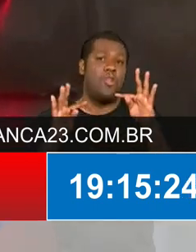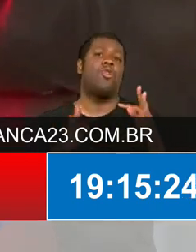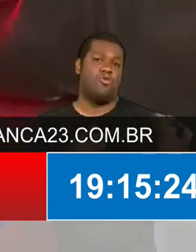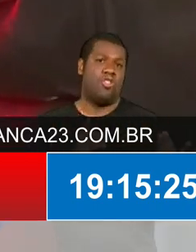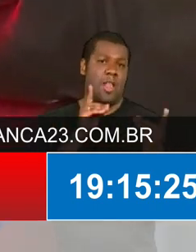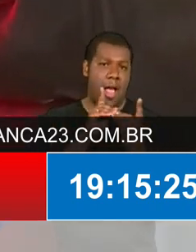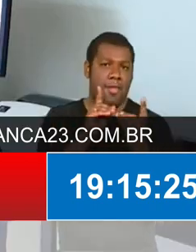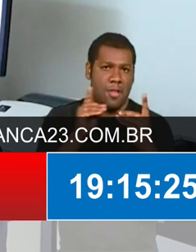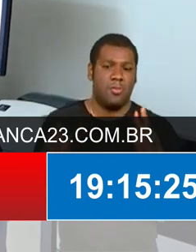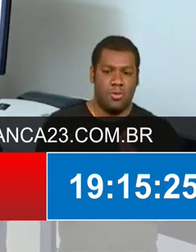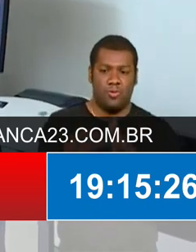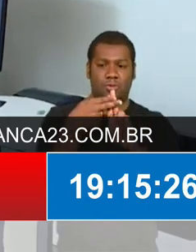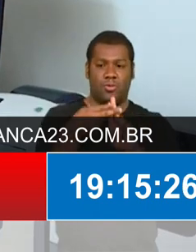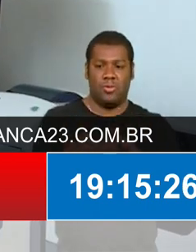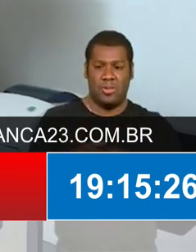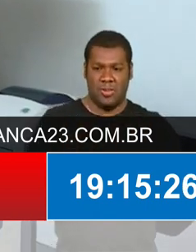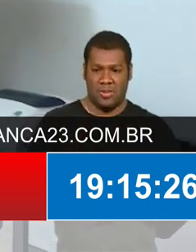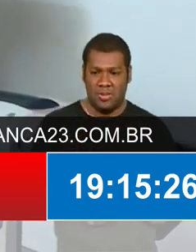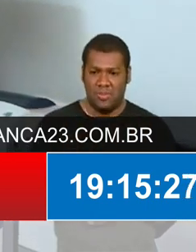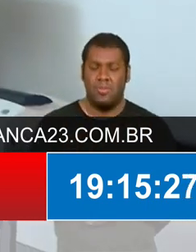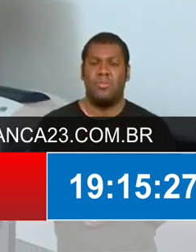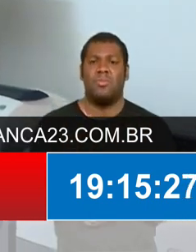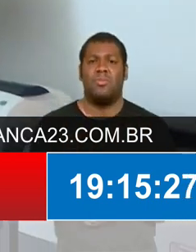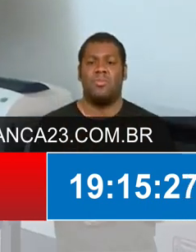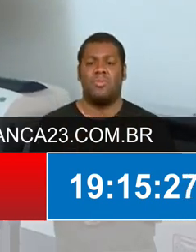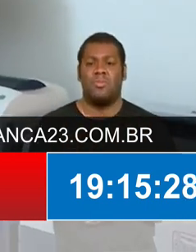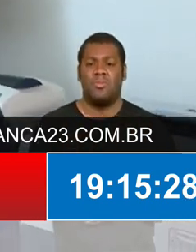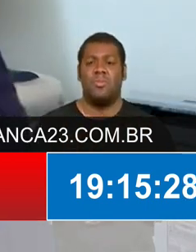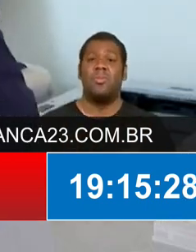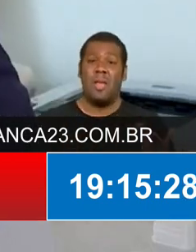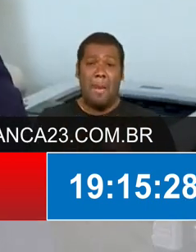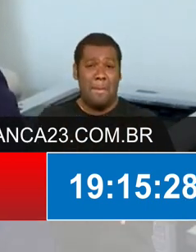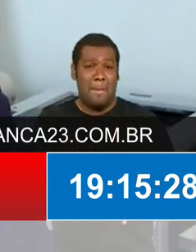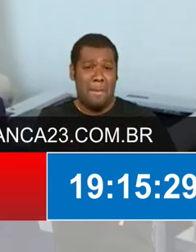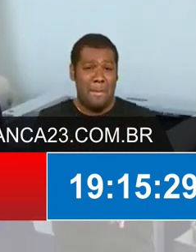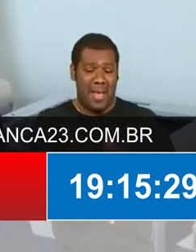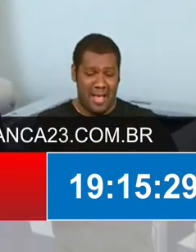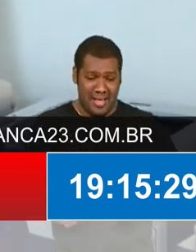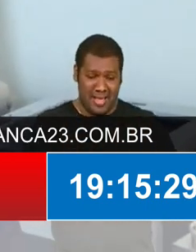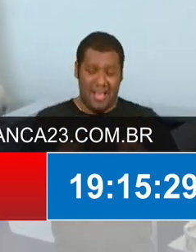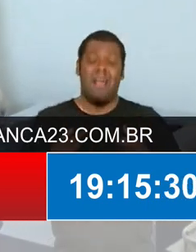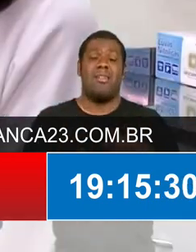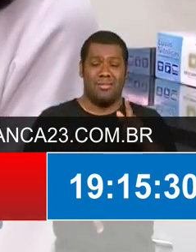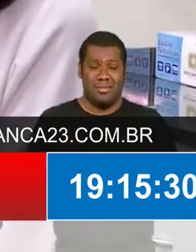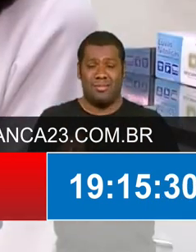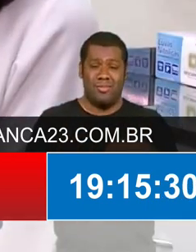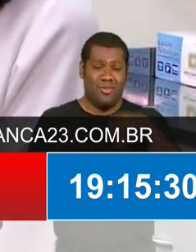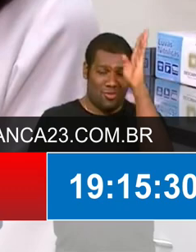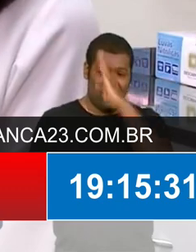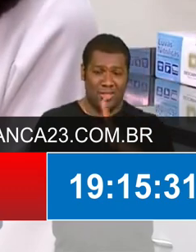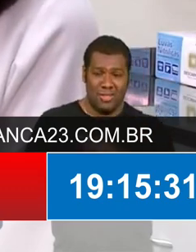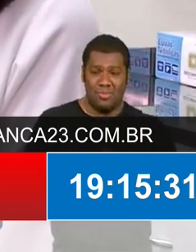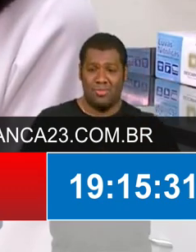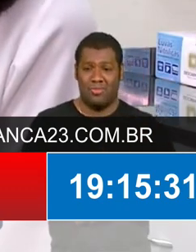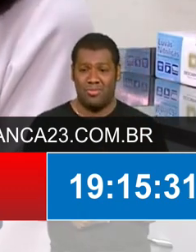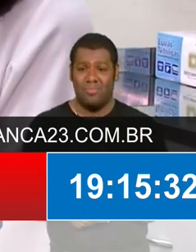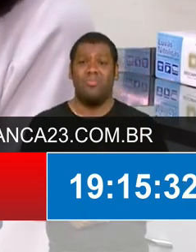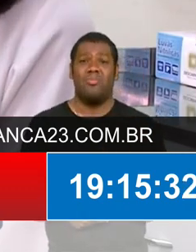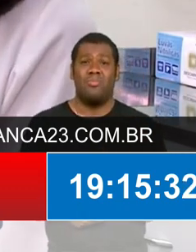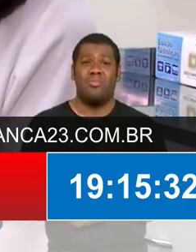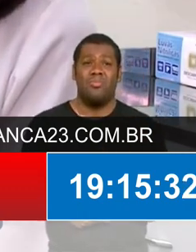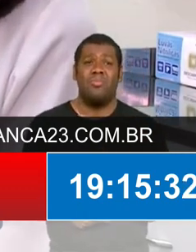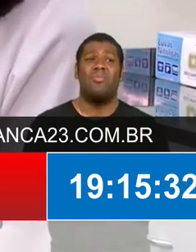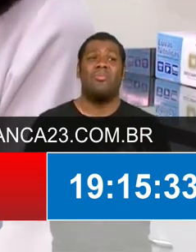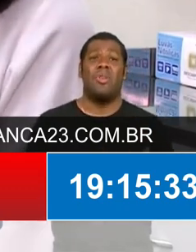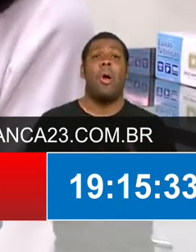não melanoma, que respondem pela maioria dos casos de câncer de pele entre os brasileiros. O câncer de pele em foco